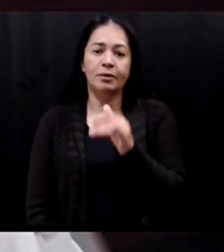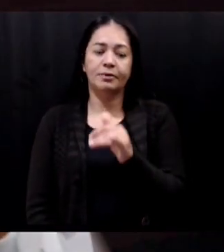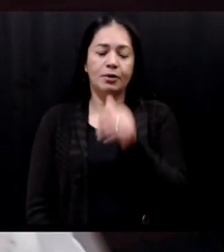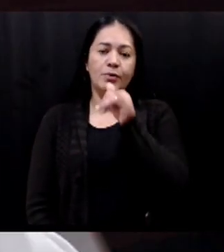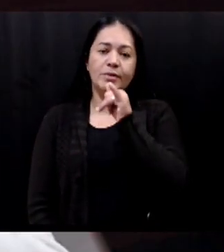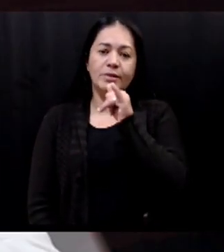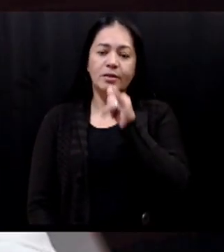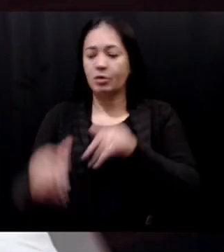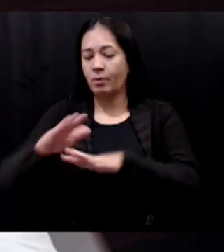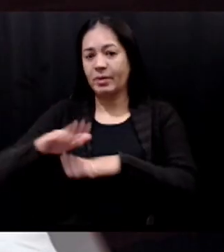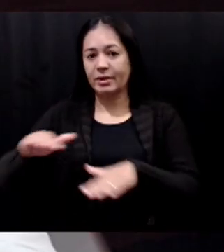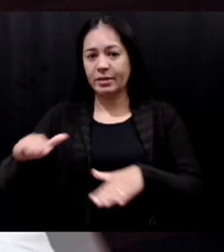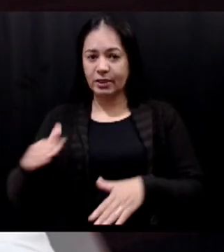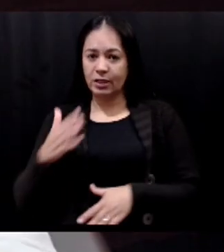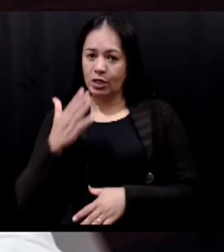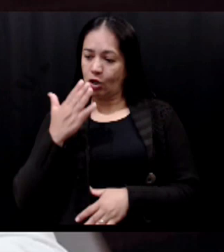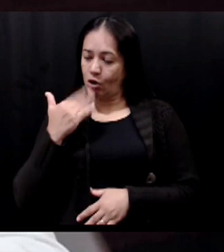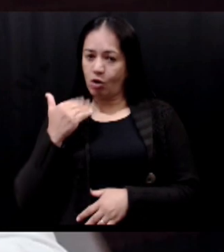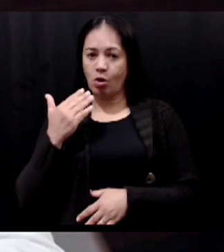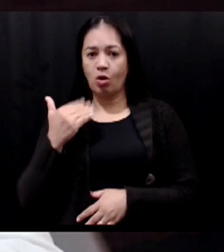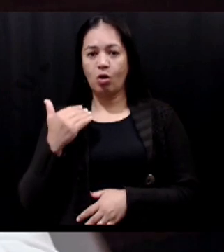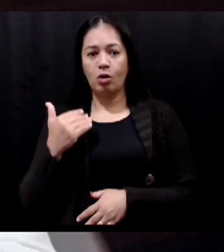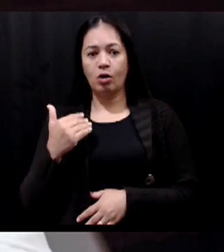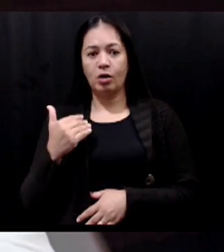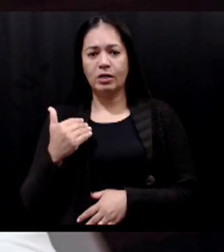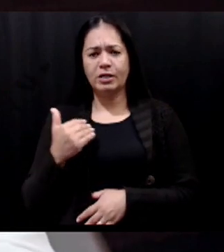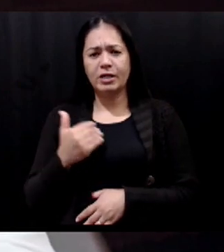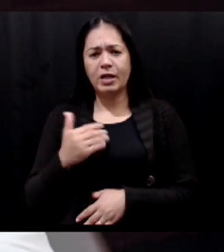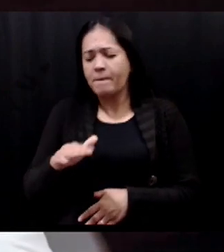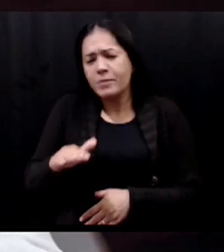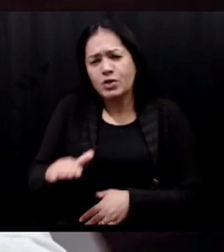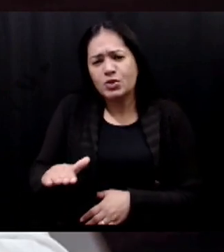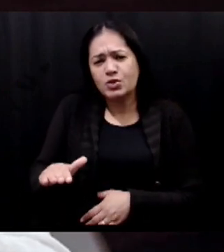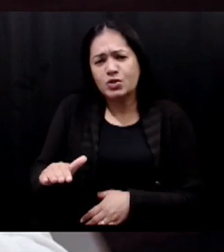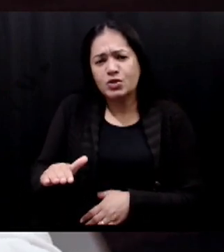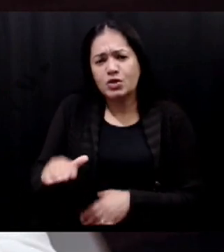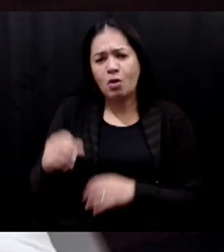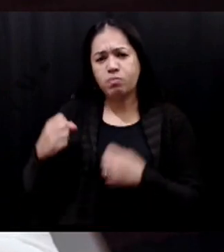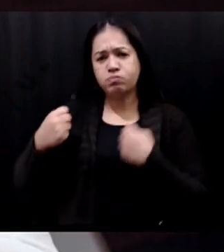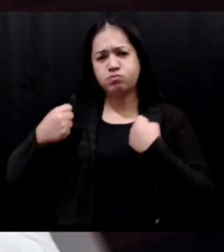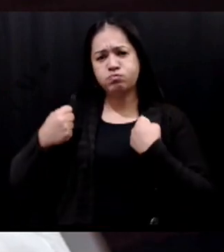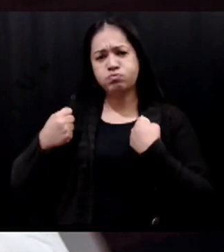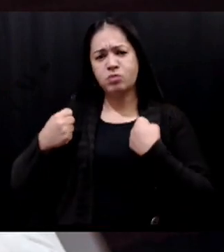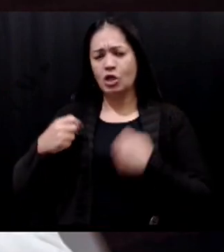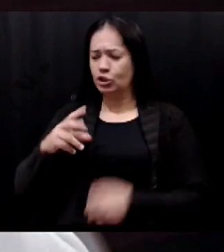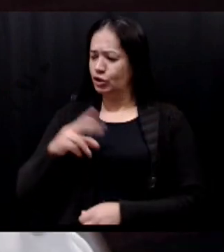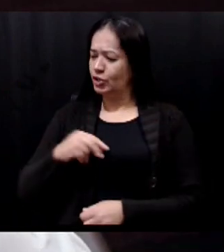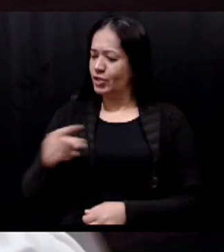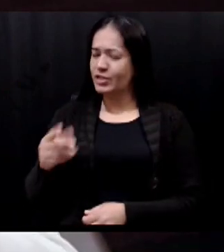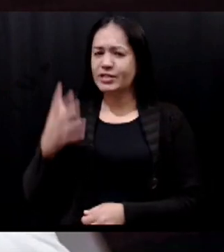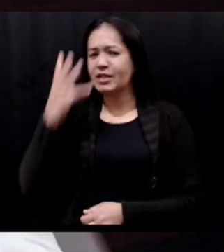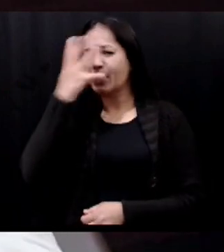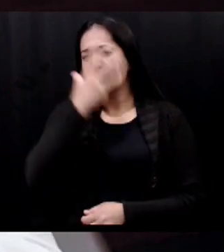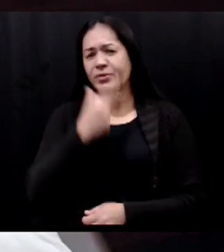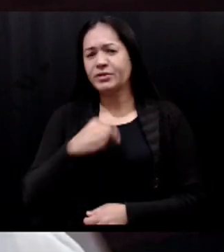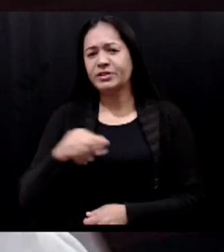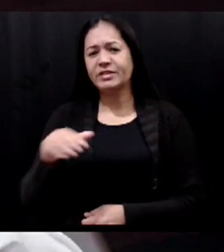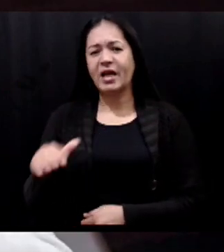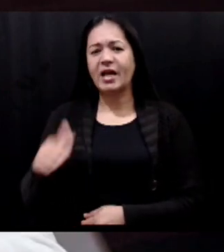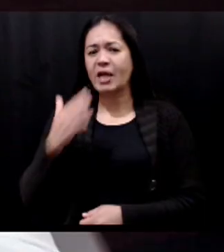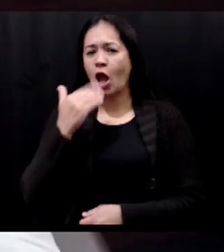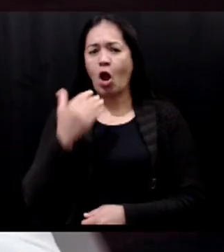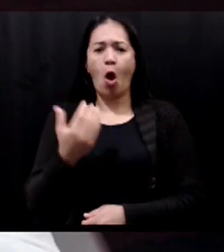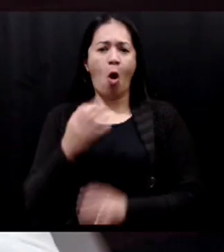então quando uma criança é muito pequenininha, ela é um pouco mais fortinha, a gente diz, nossa, olha que bonito, a criança come bem, a